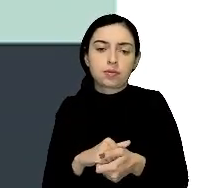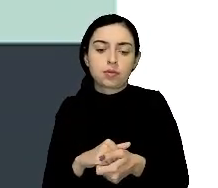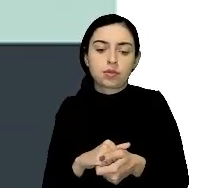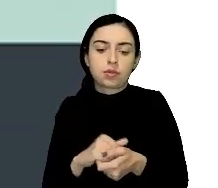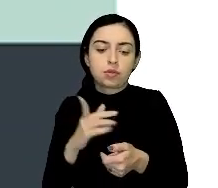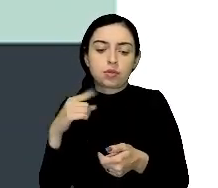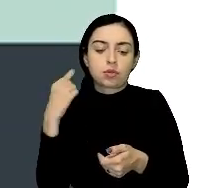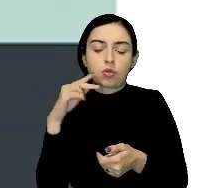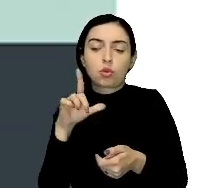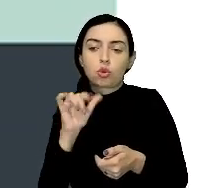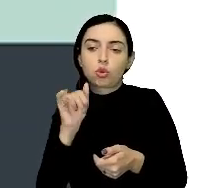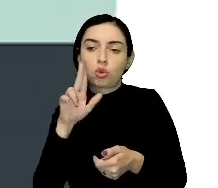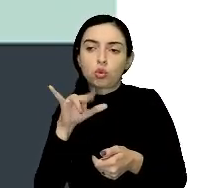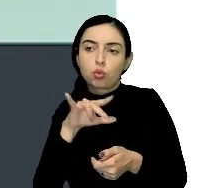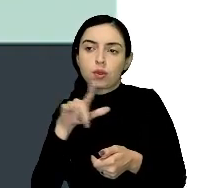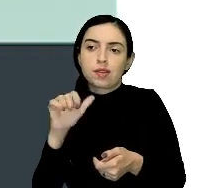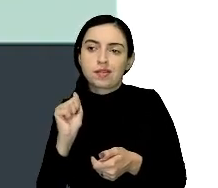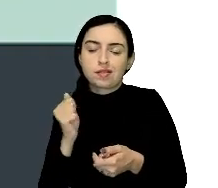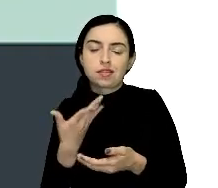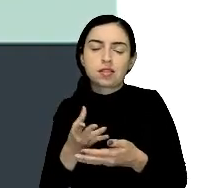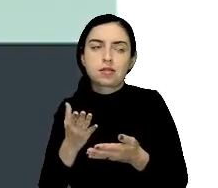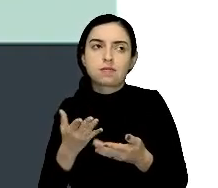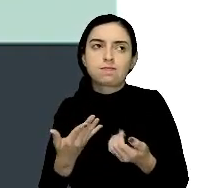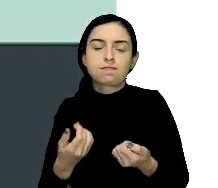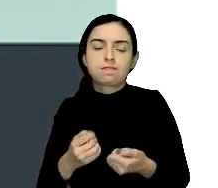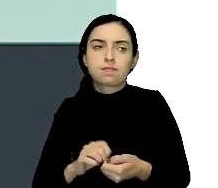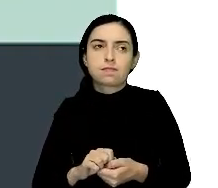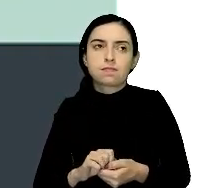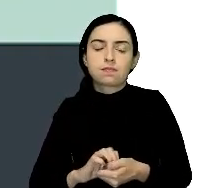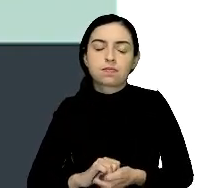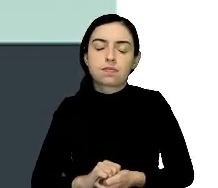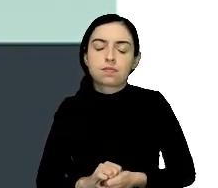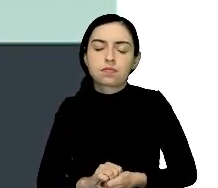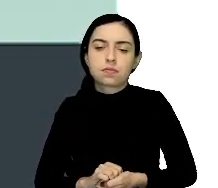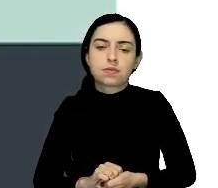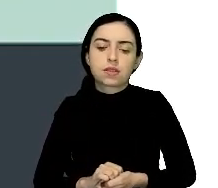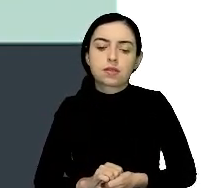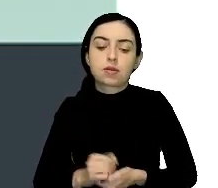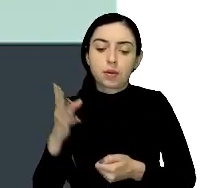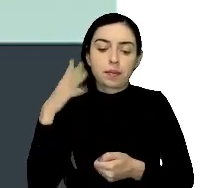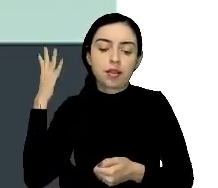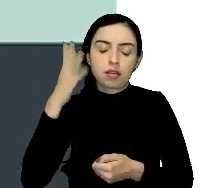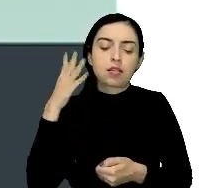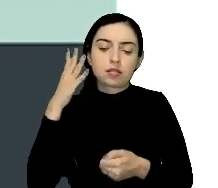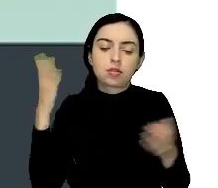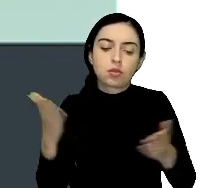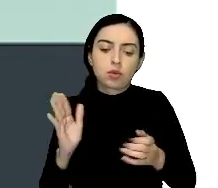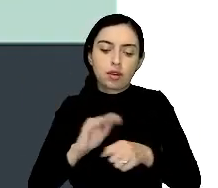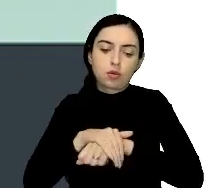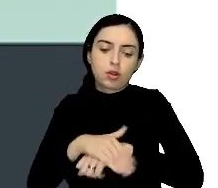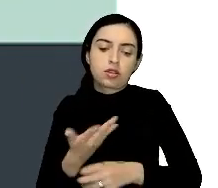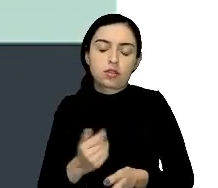Luiz Renato Vedovato para a palestra dele desta noite.